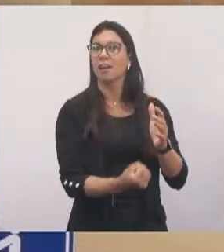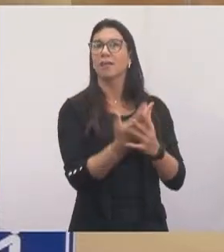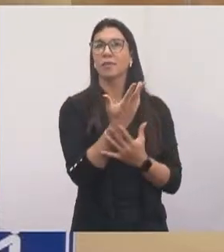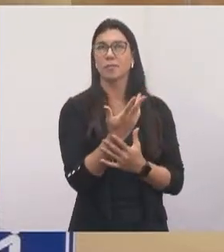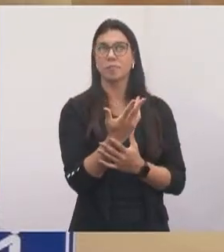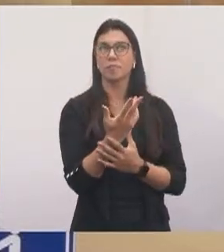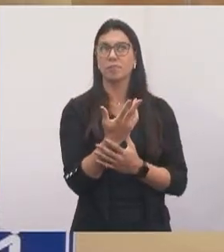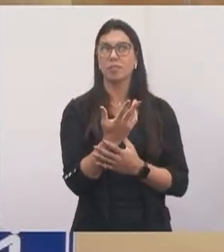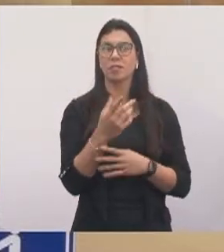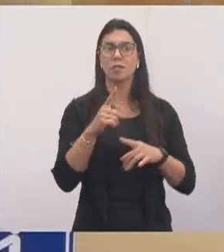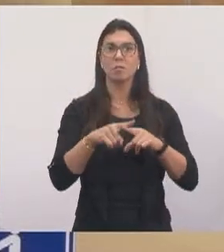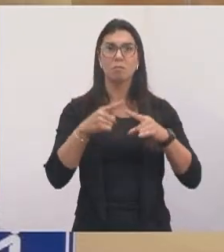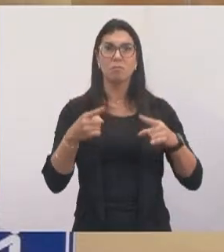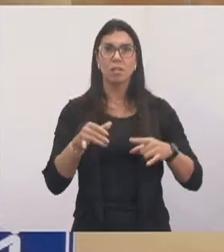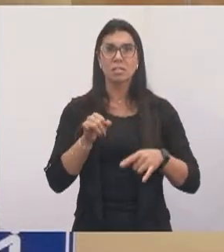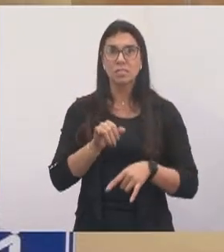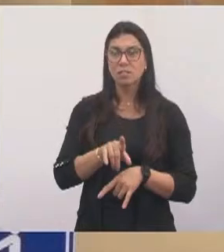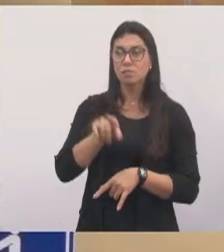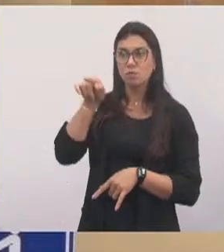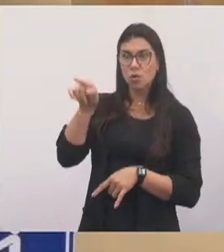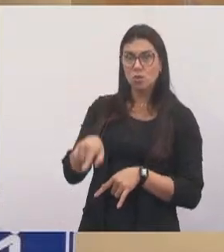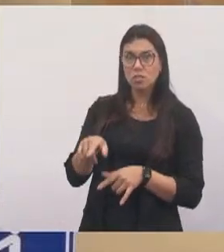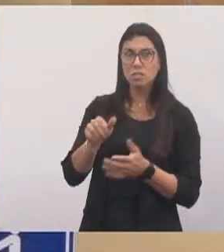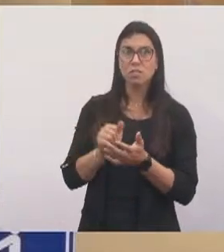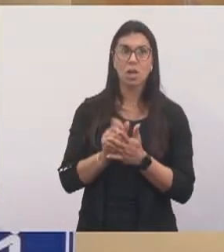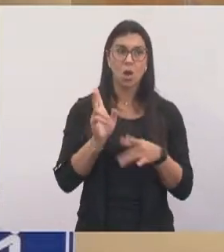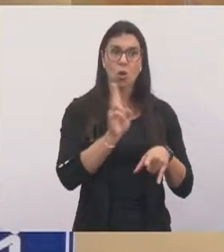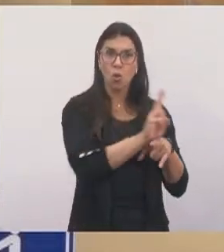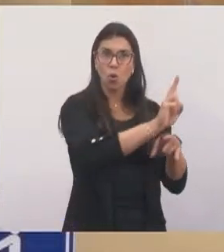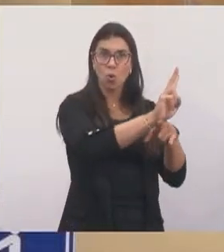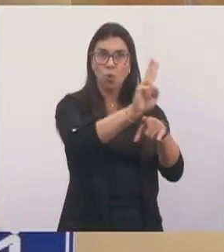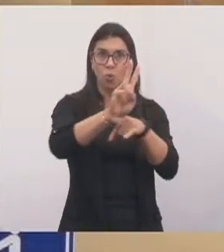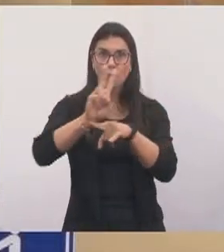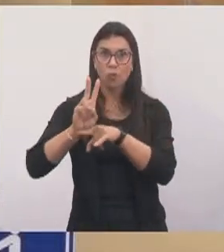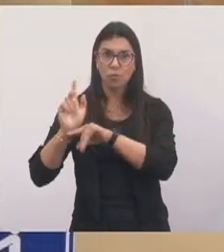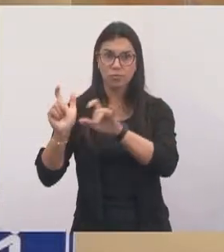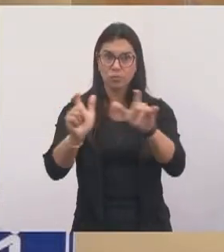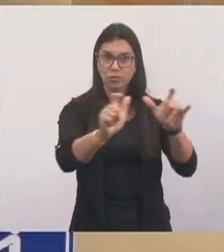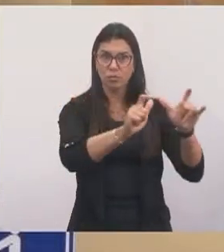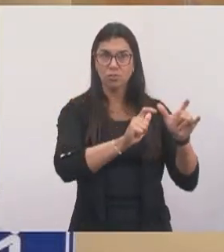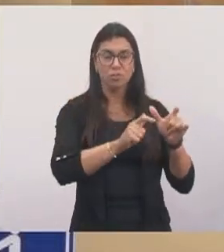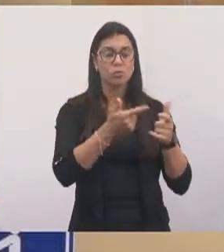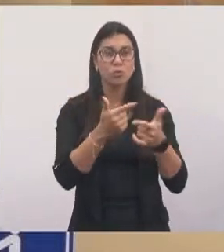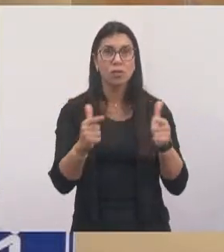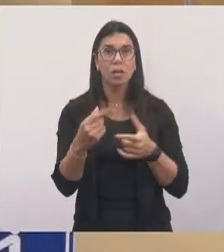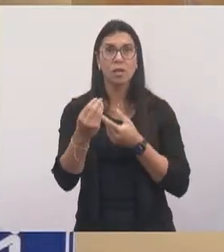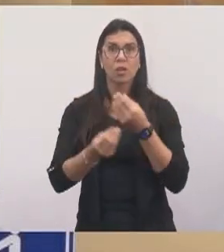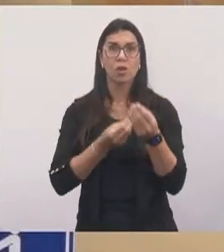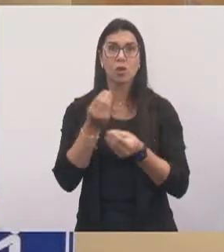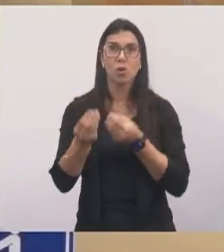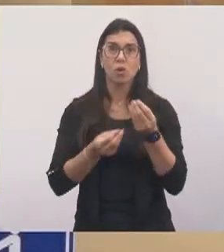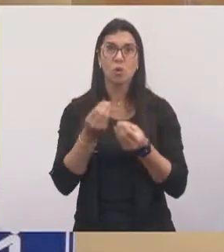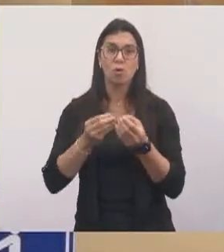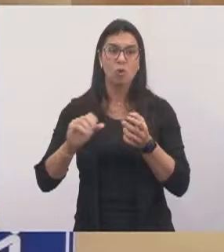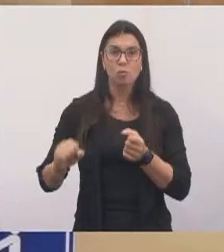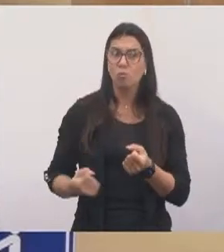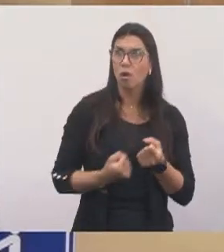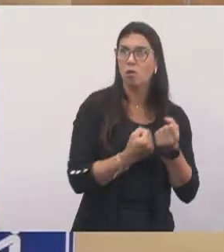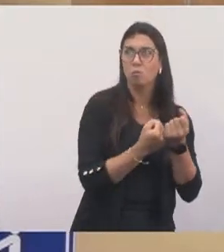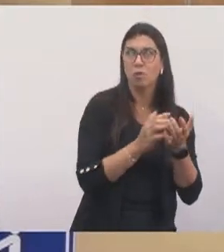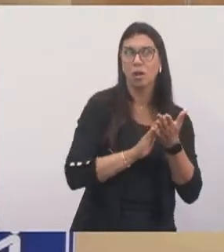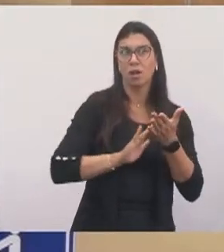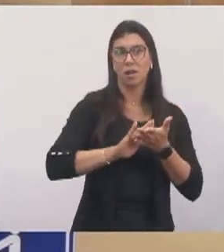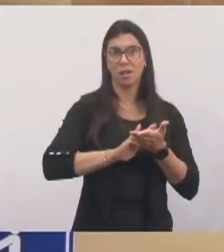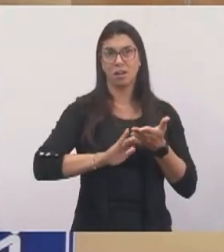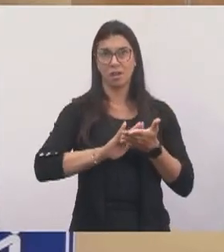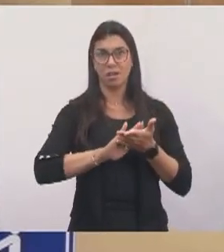forma específica, não tem como você não delegar certas coisas e não dar o amparo, o acolhimento,